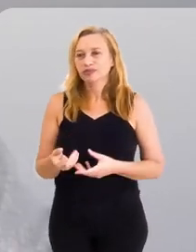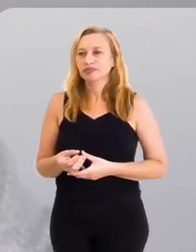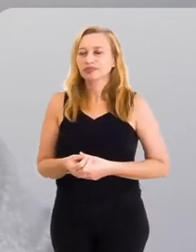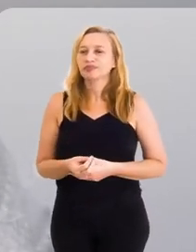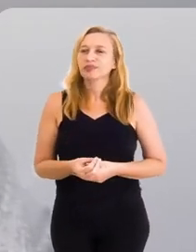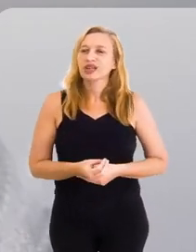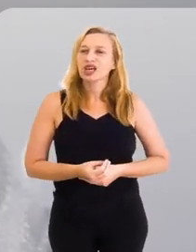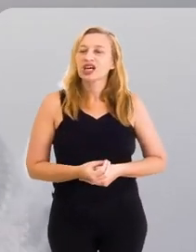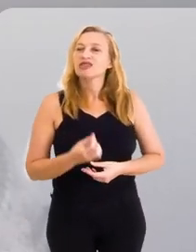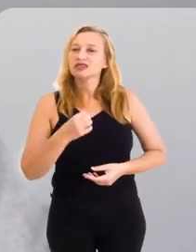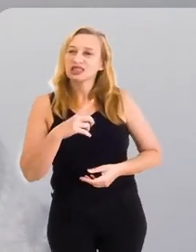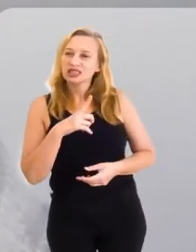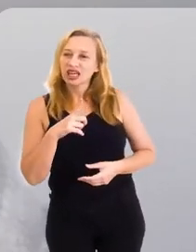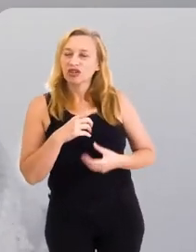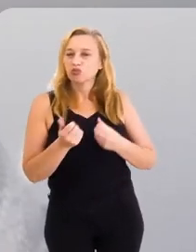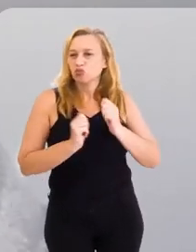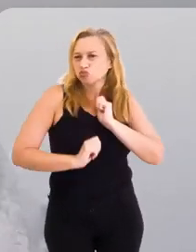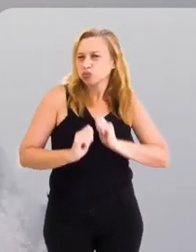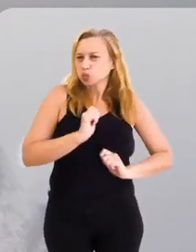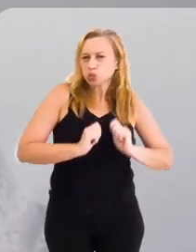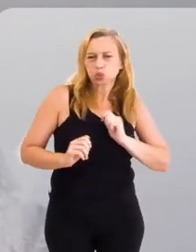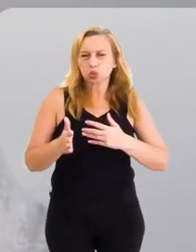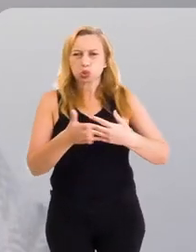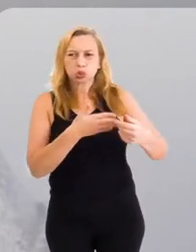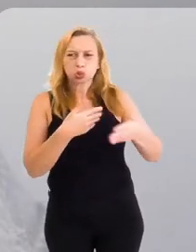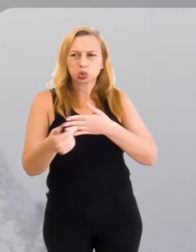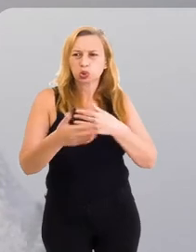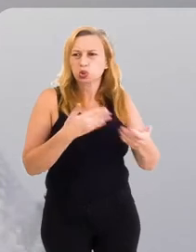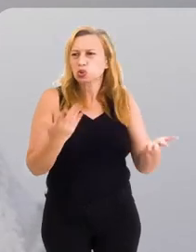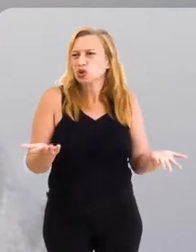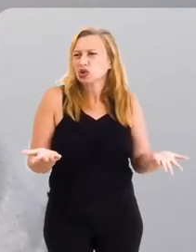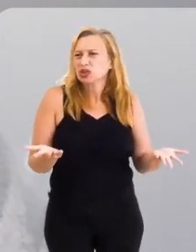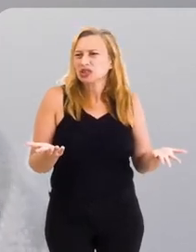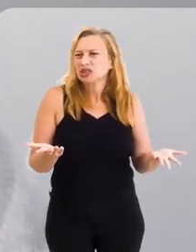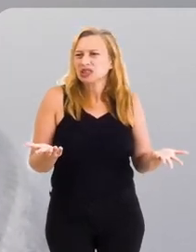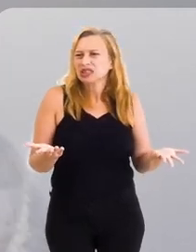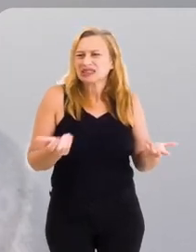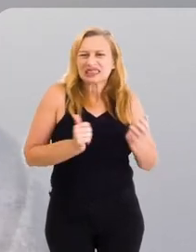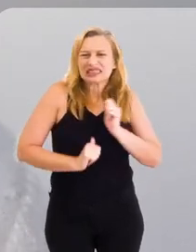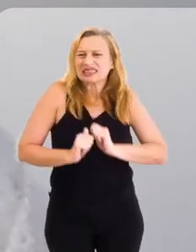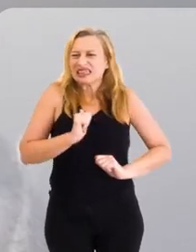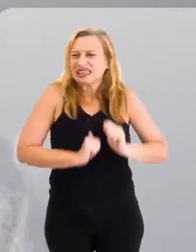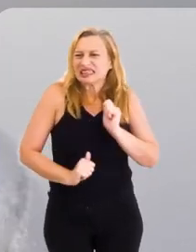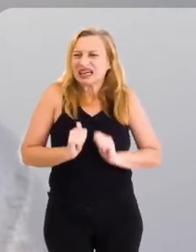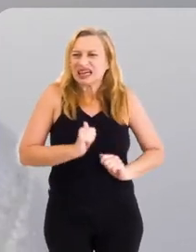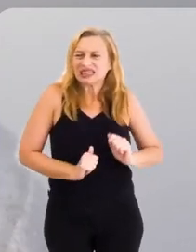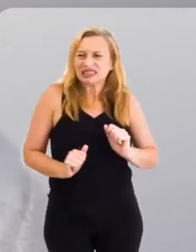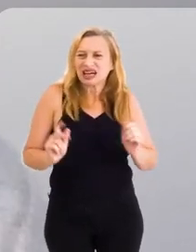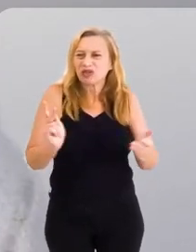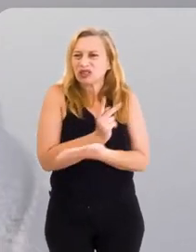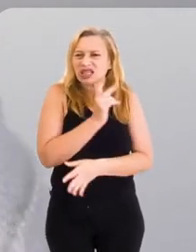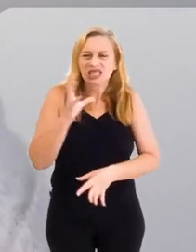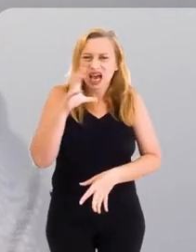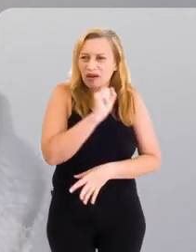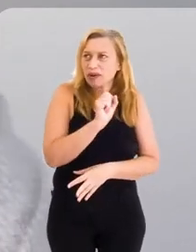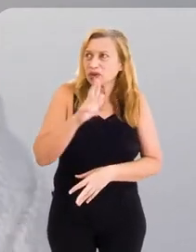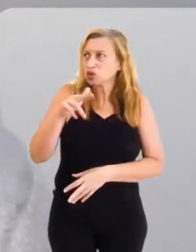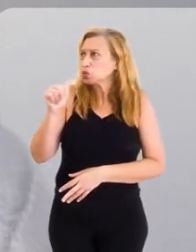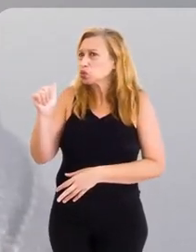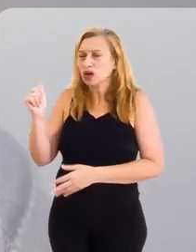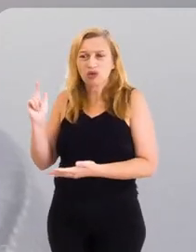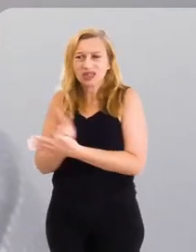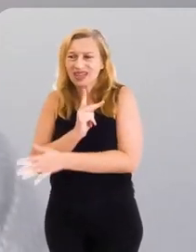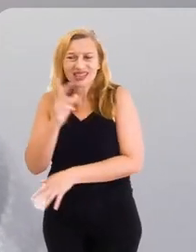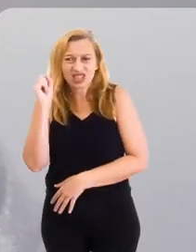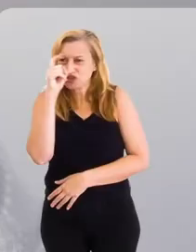dentro do ser humano. Portanto, se você tem uma angústia existencial qualquer, uma certa, digamos, ansiedade, esperando que aconteça alguma coisa que